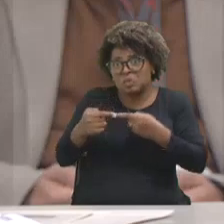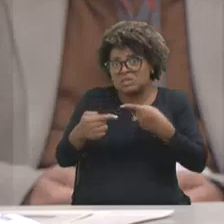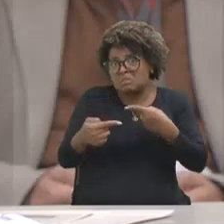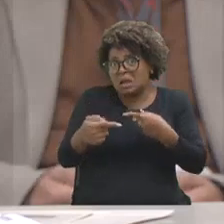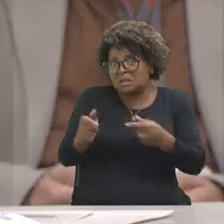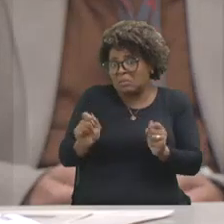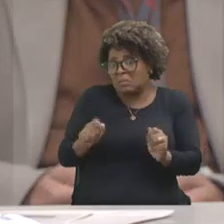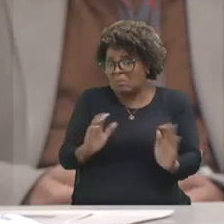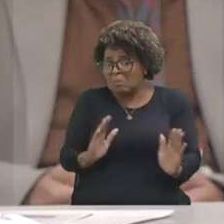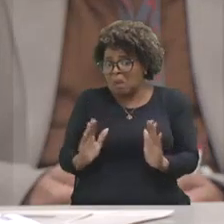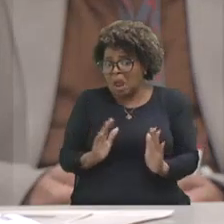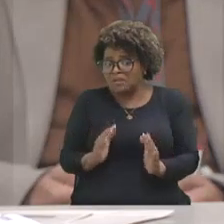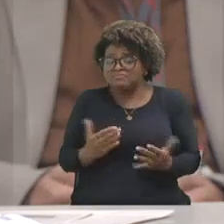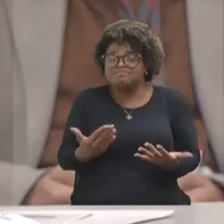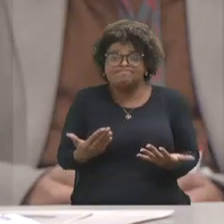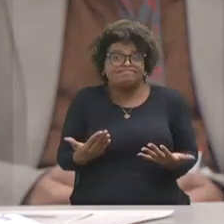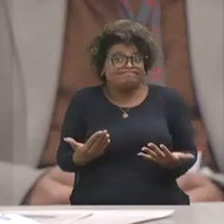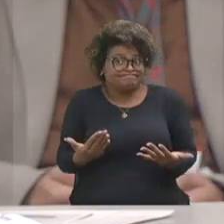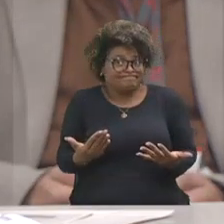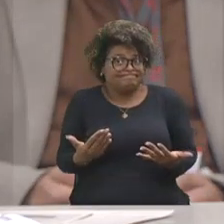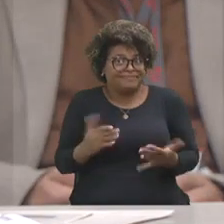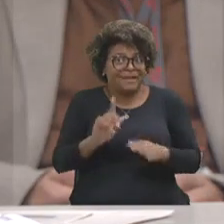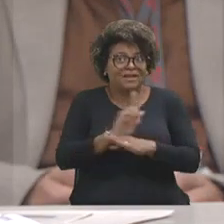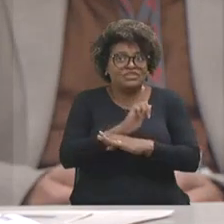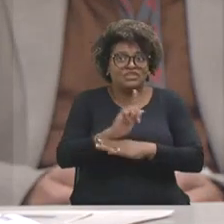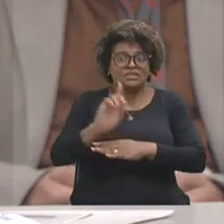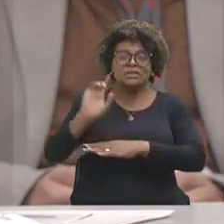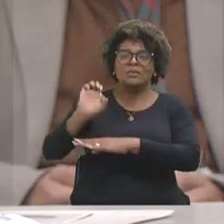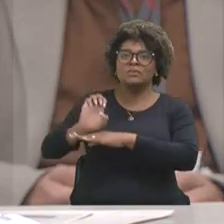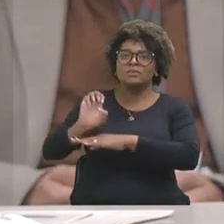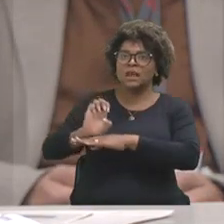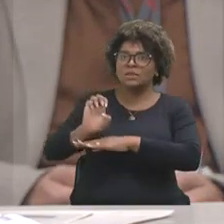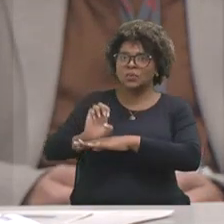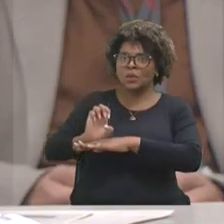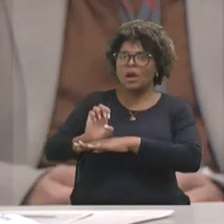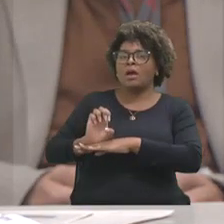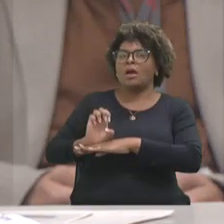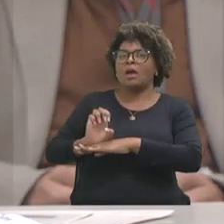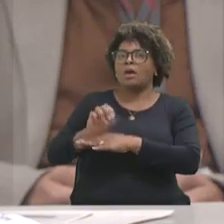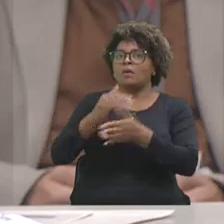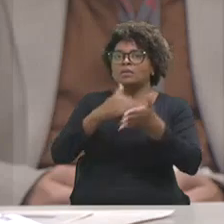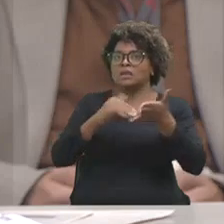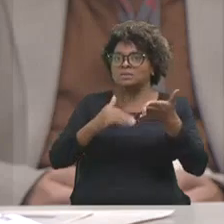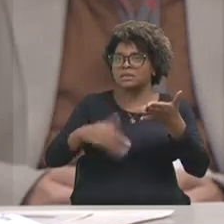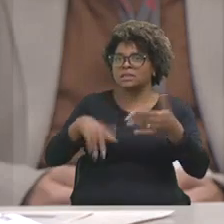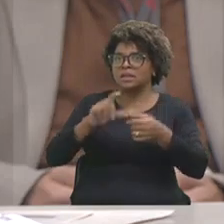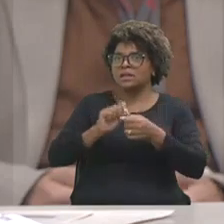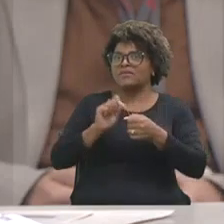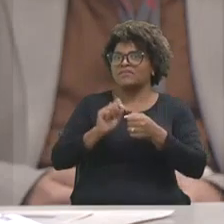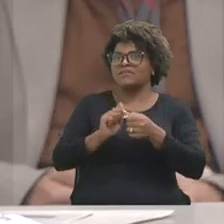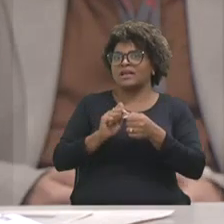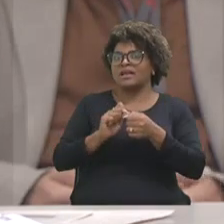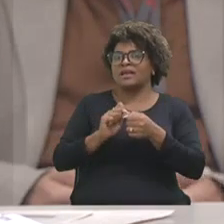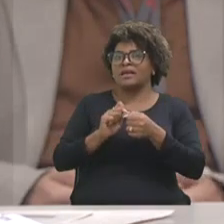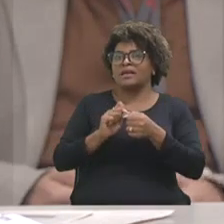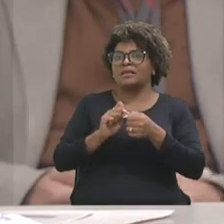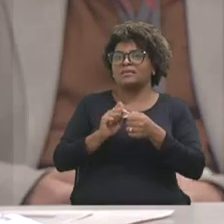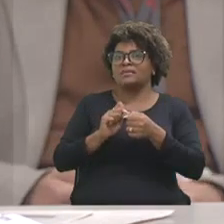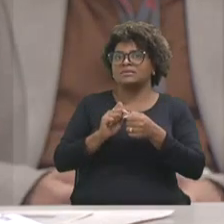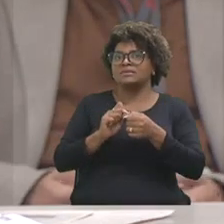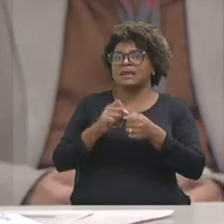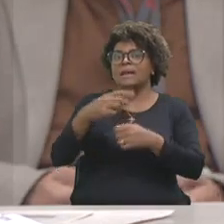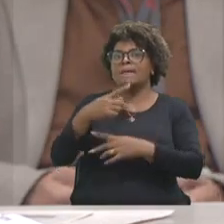os dias estão estadual e gestão do Estado de Minas faz secretaria vai fazer e os plenos os plenos vão